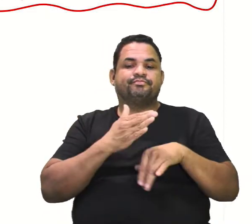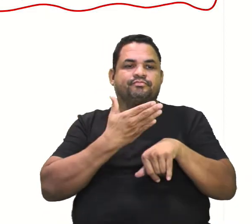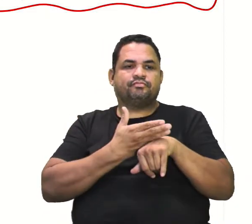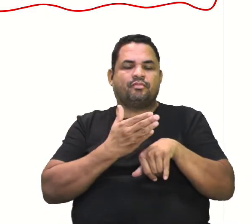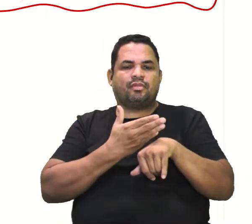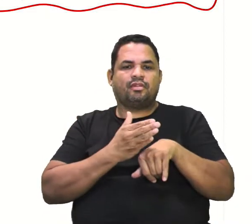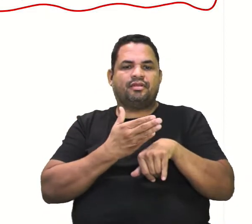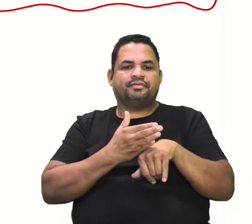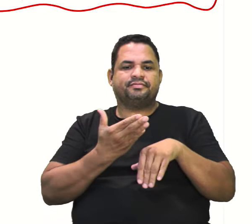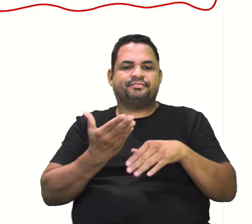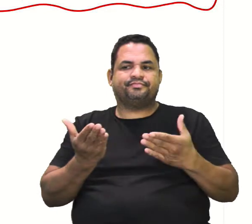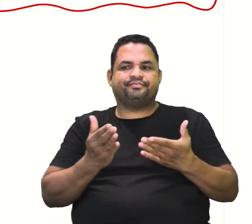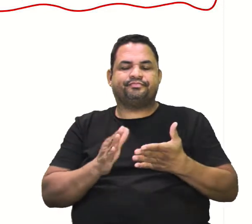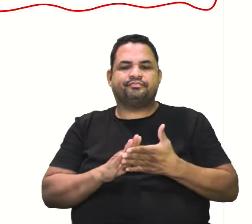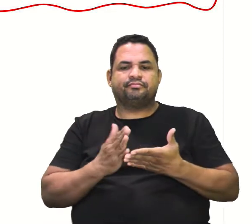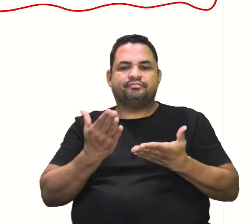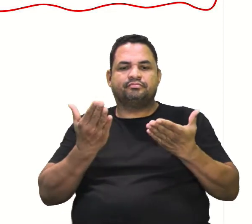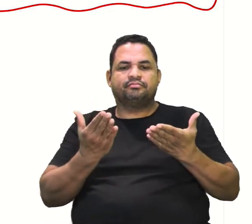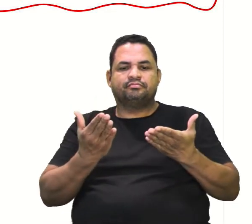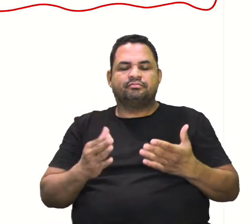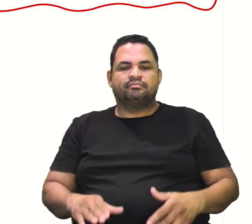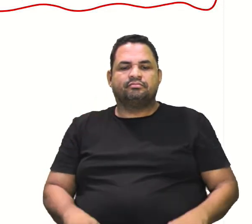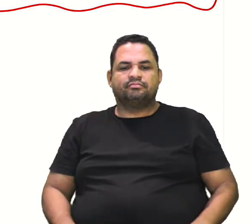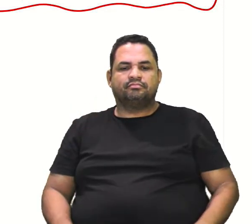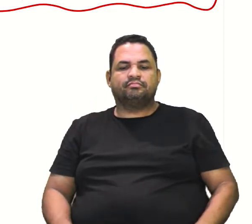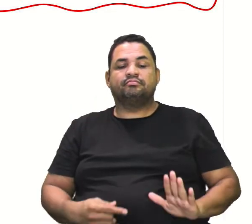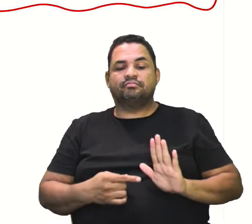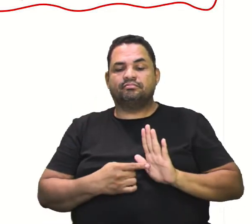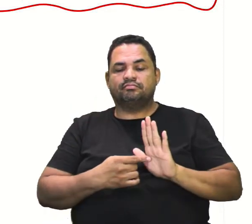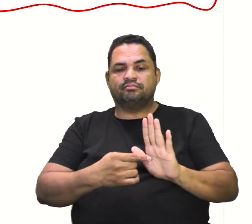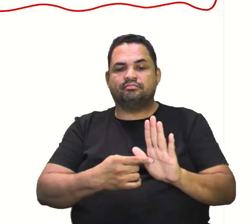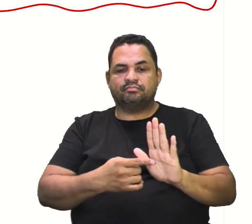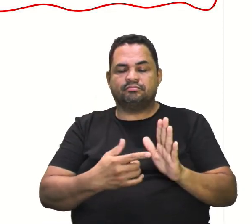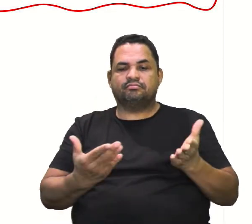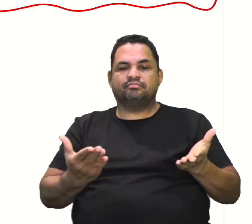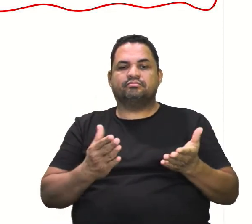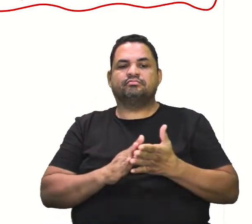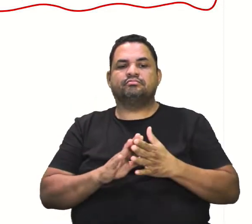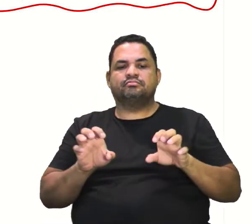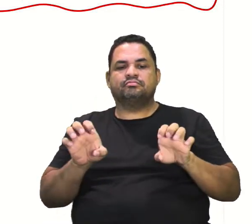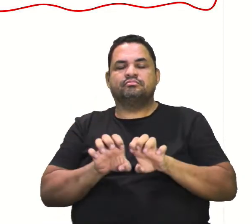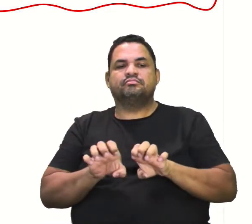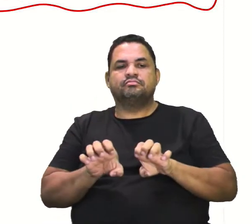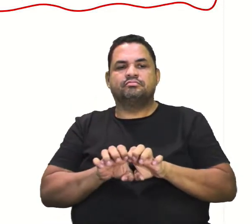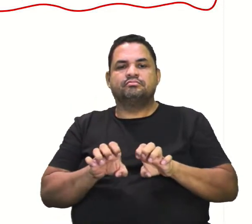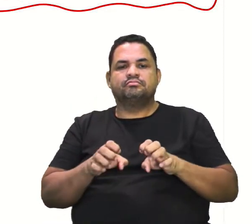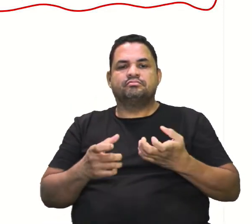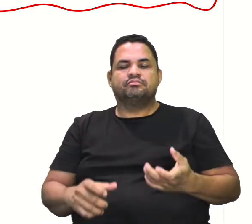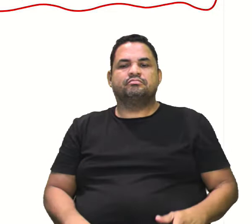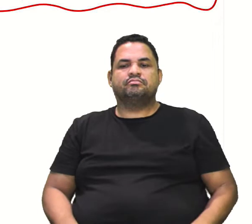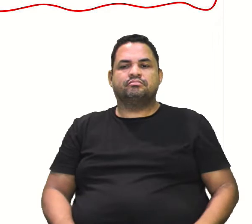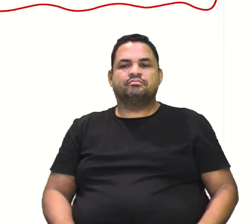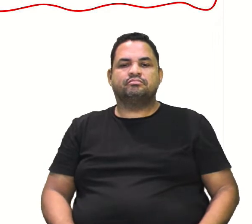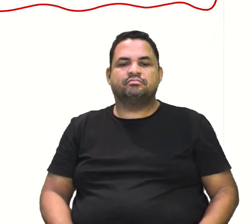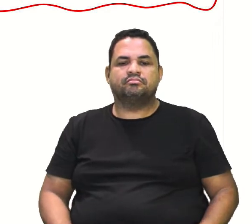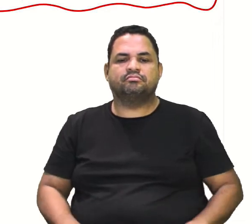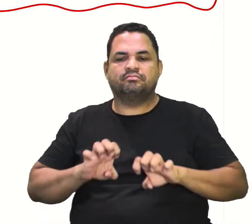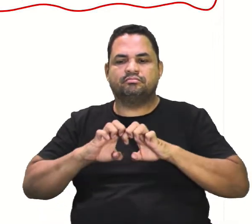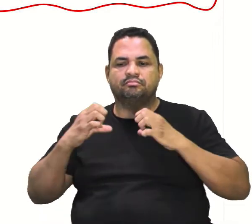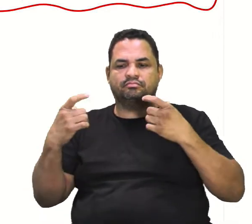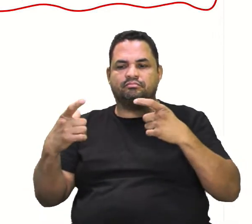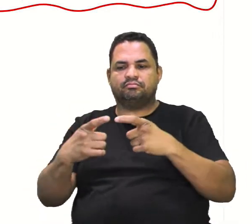se eu pegar um exercício, nesse exercício ele me fornecer a equação da